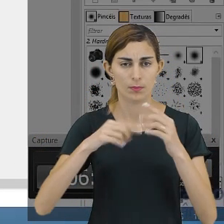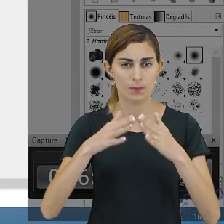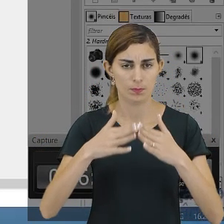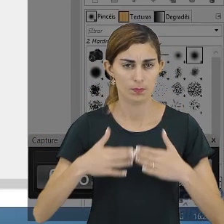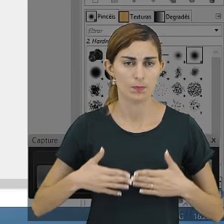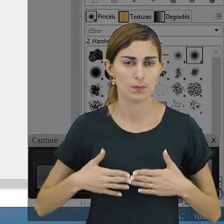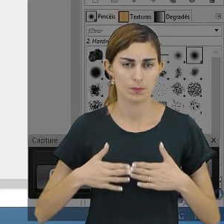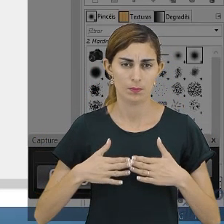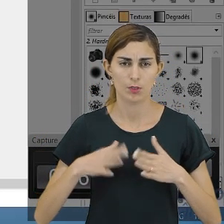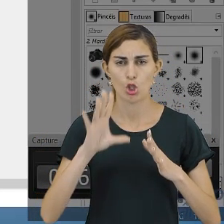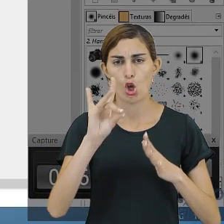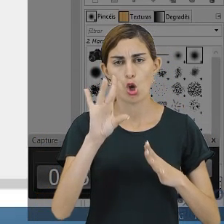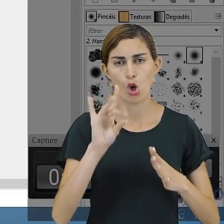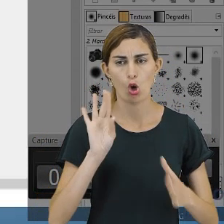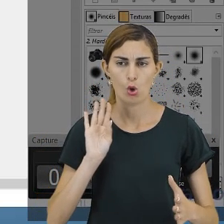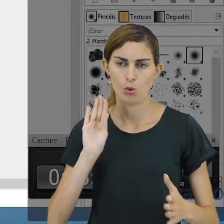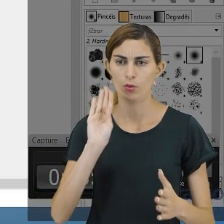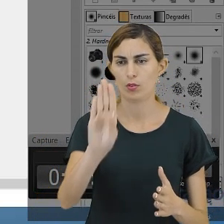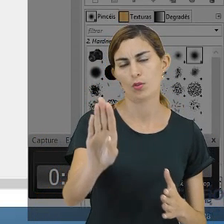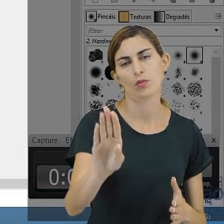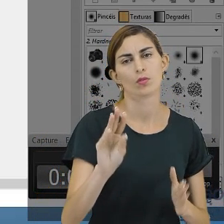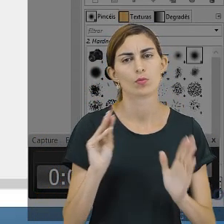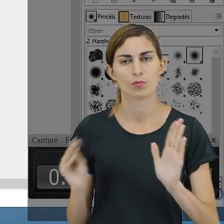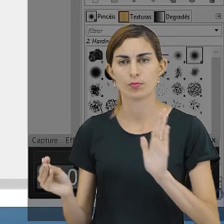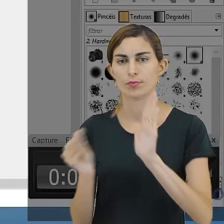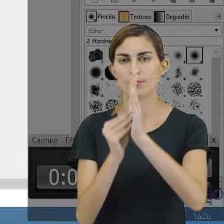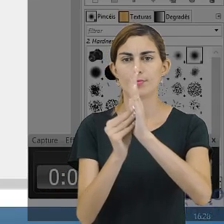e vou pedir aqui para que ele cole direto.